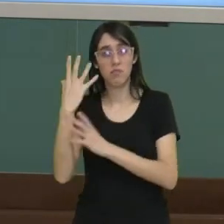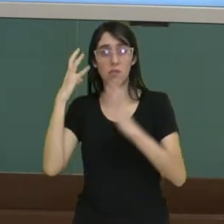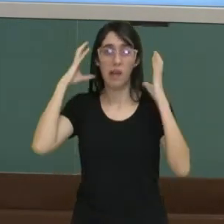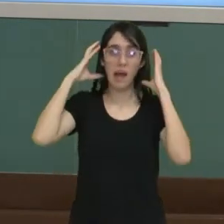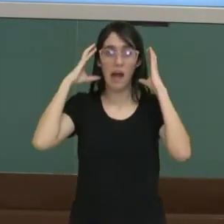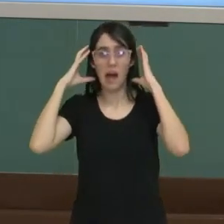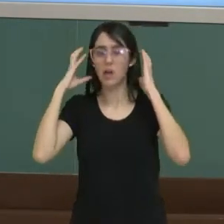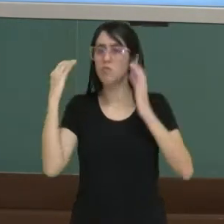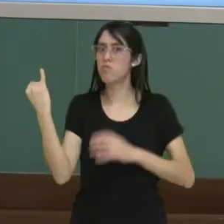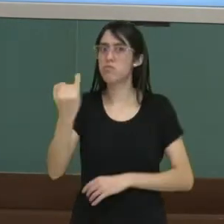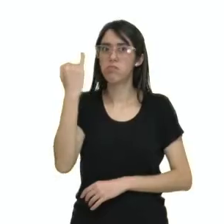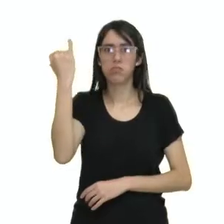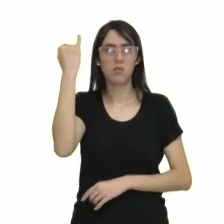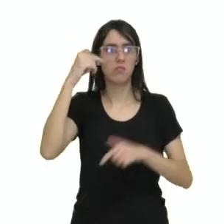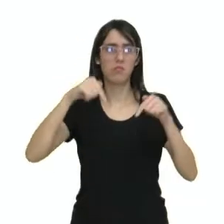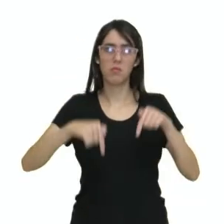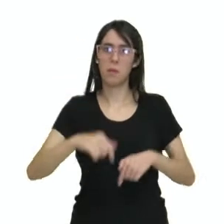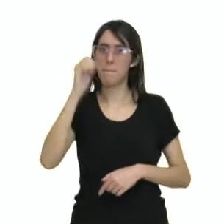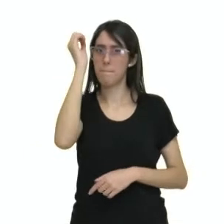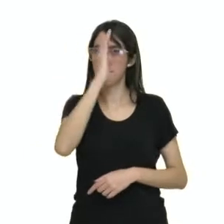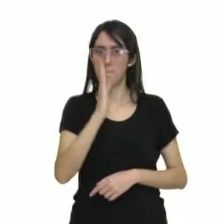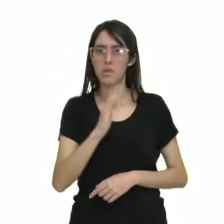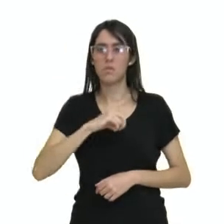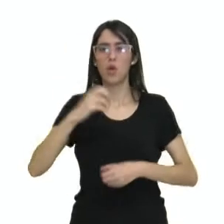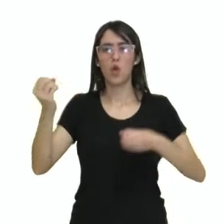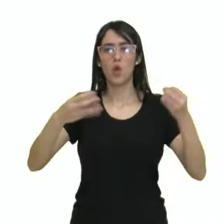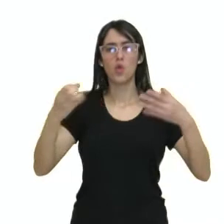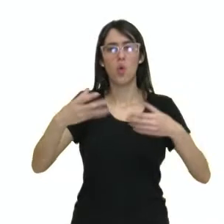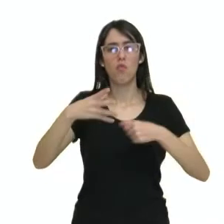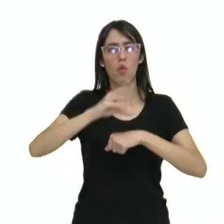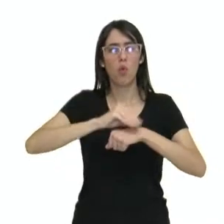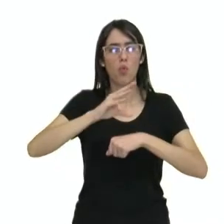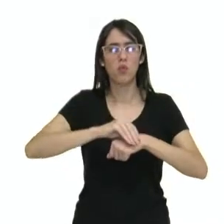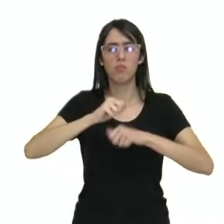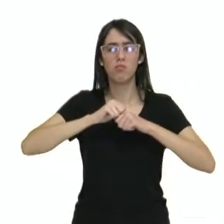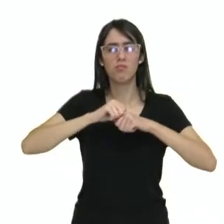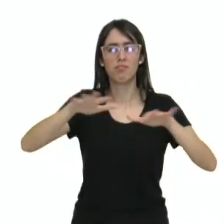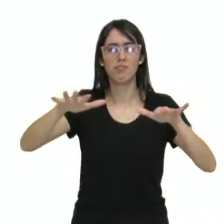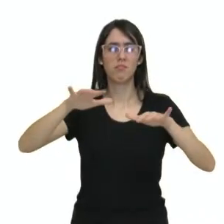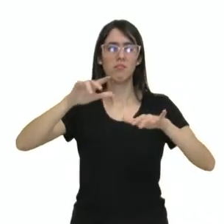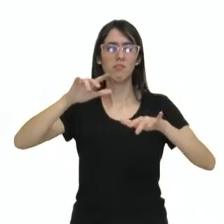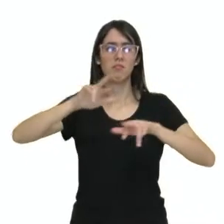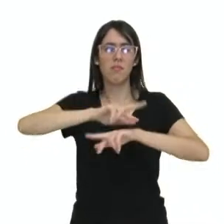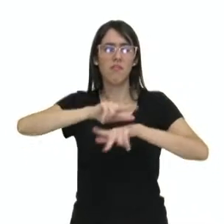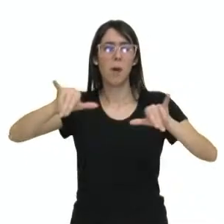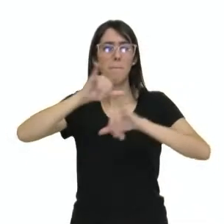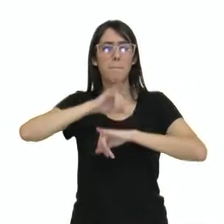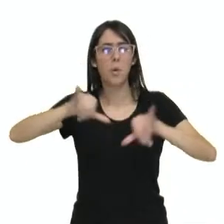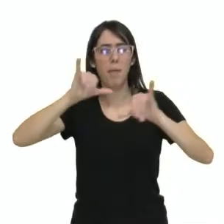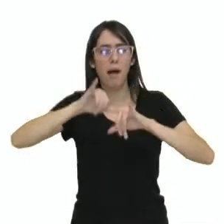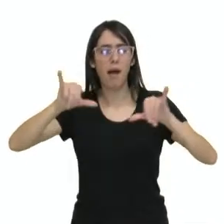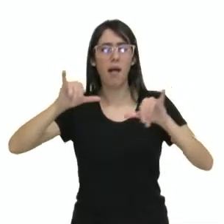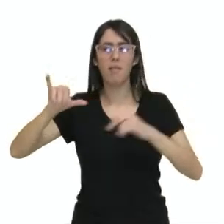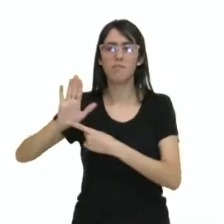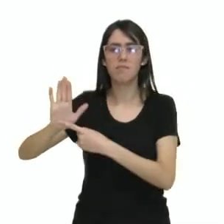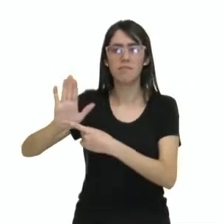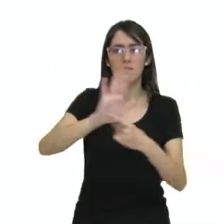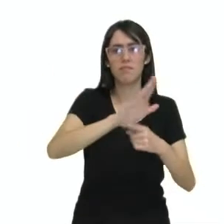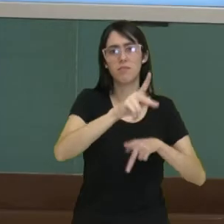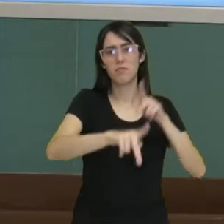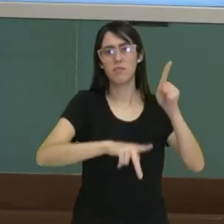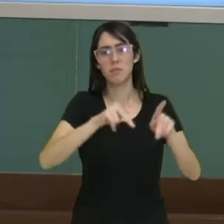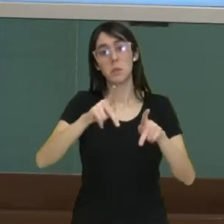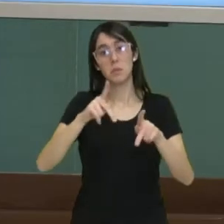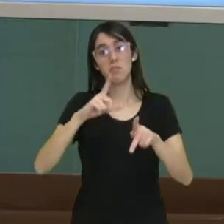para a cultura brasileira, né? Novos conteúdos, permissão para transmitir propagandas. Tem permissão para